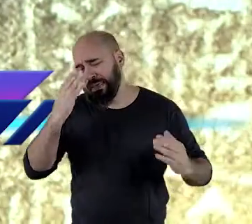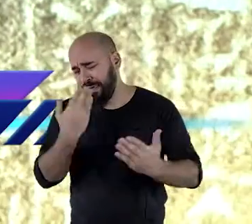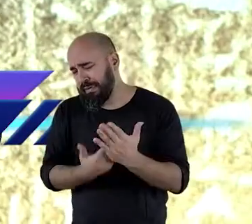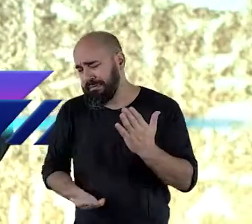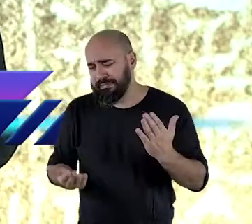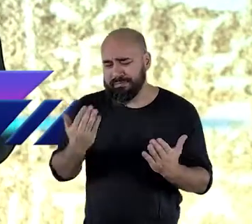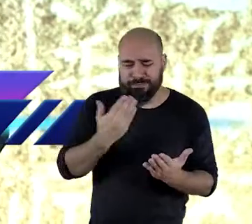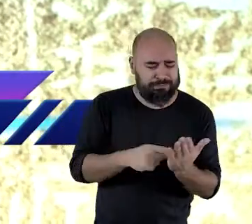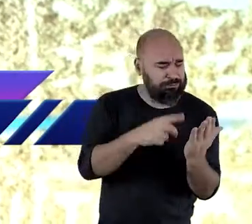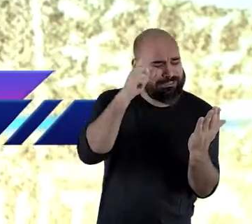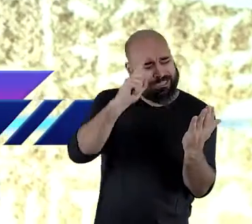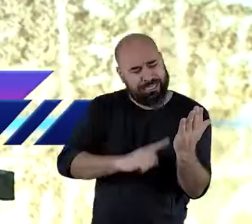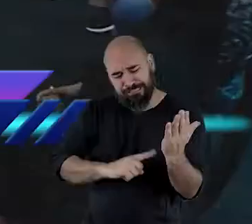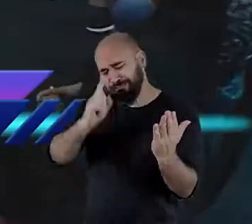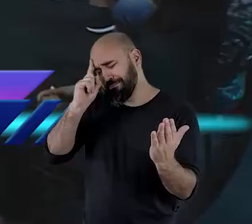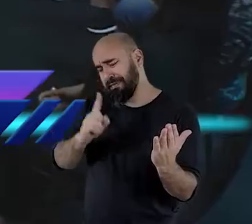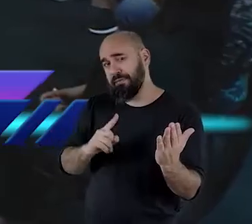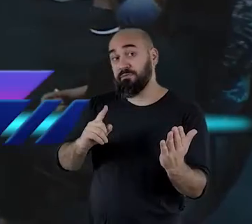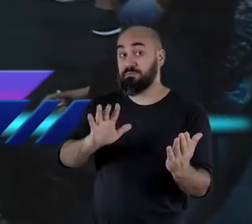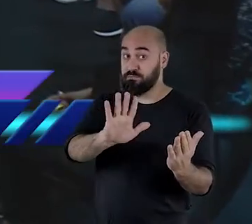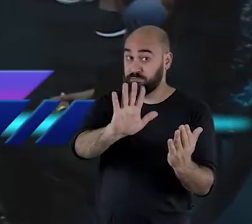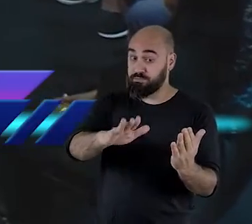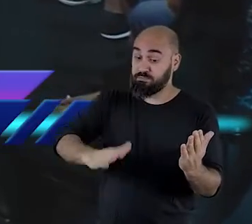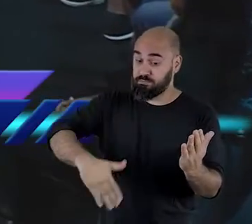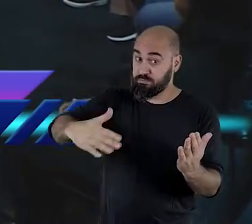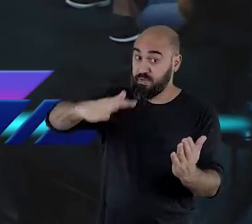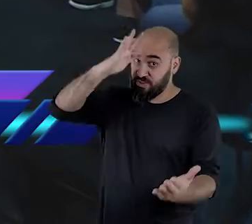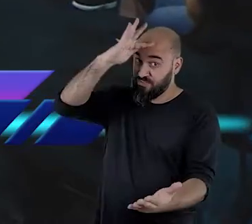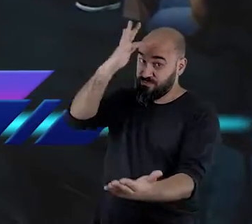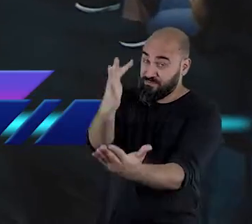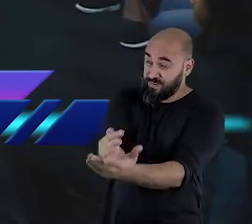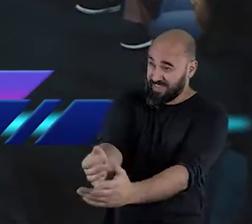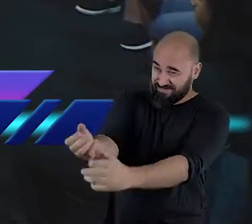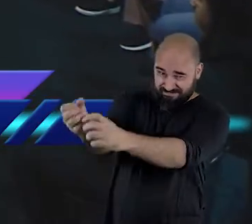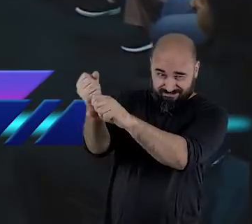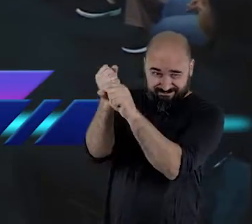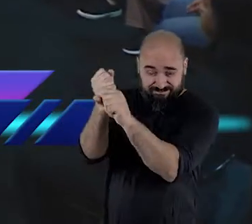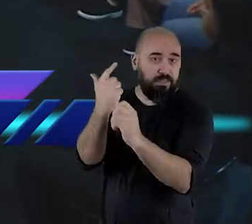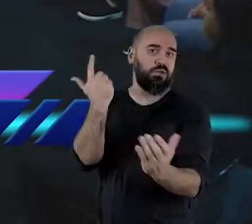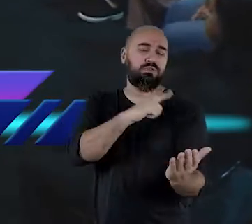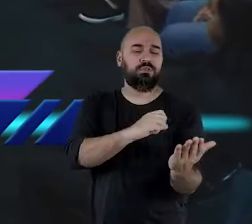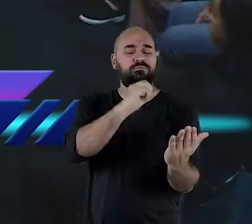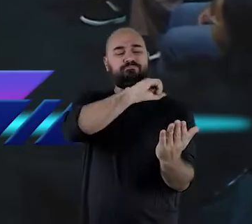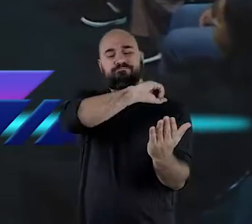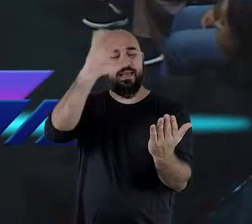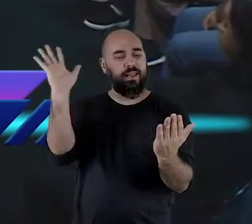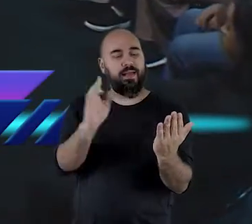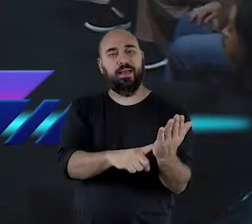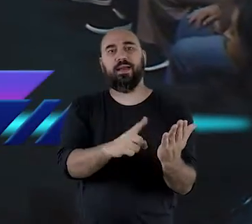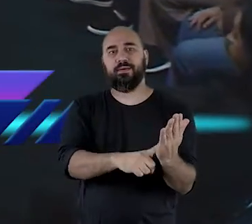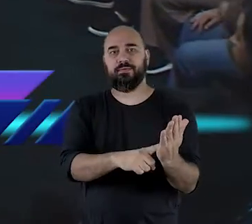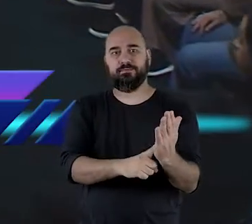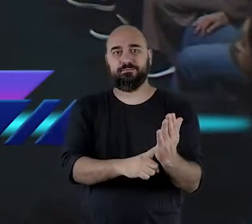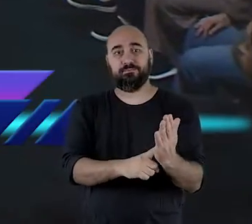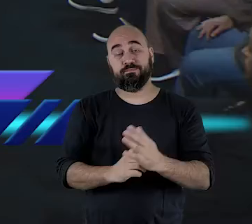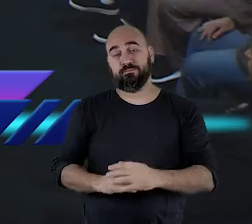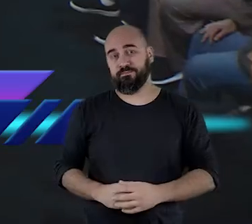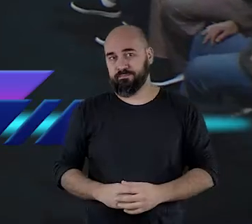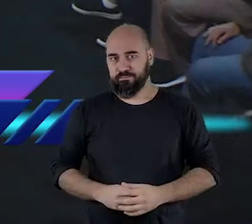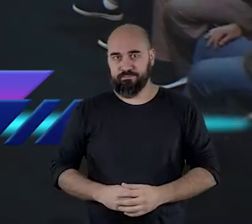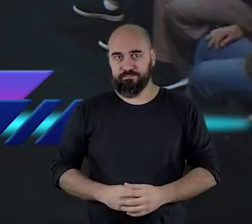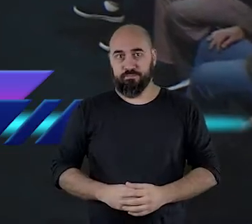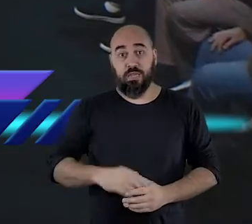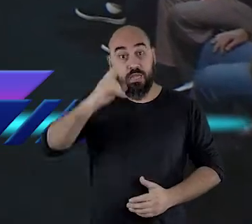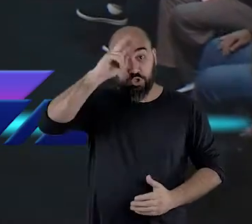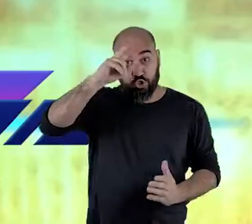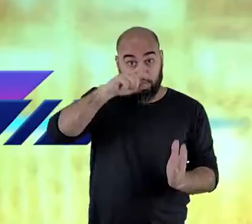fé. A história de Daniel nos mostra que estar prisioneiro, estar